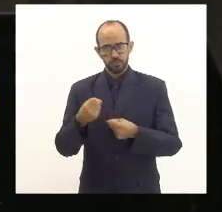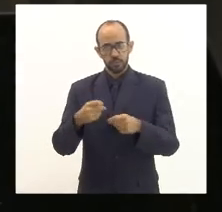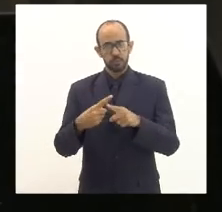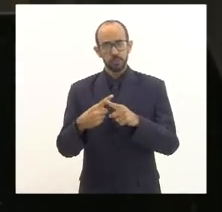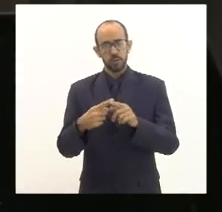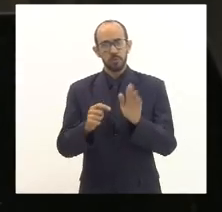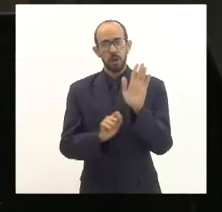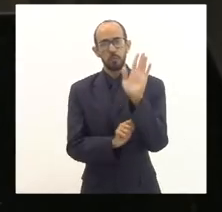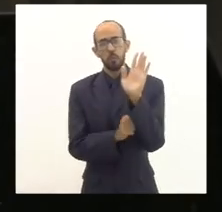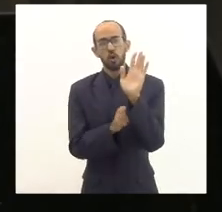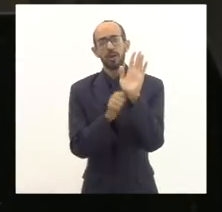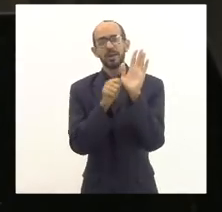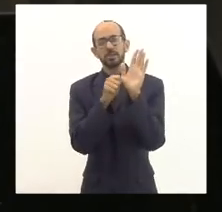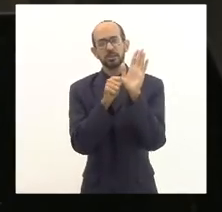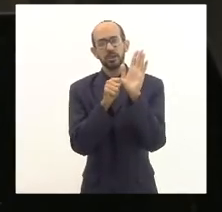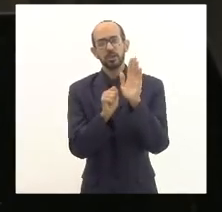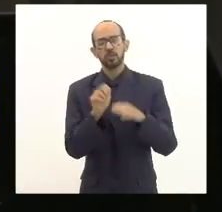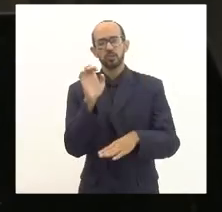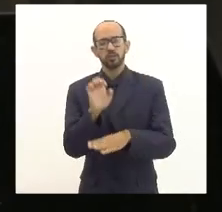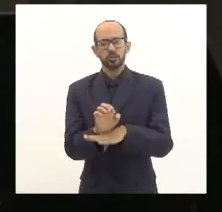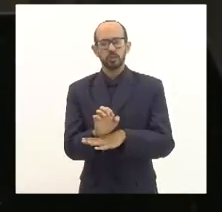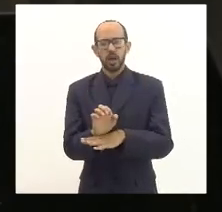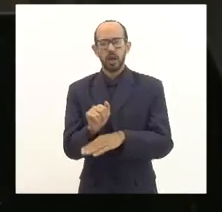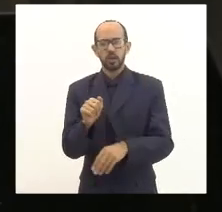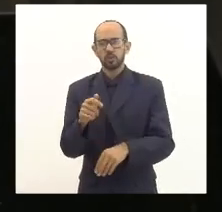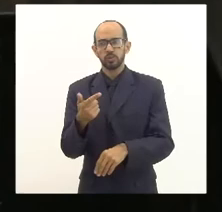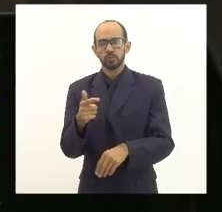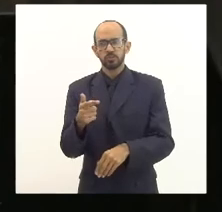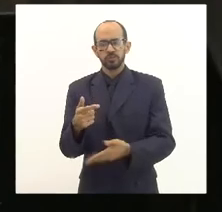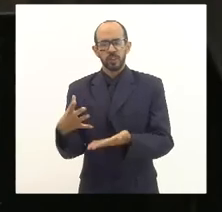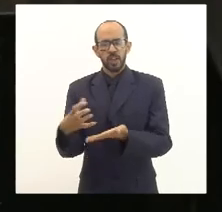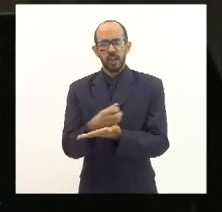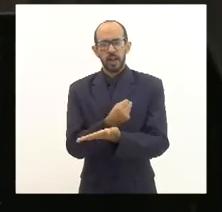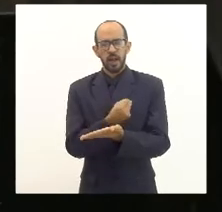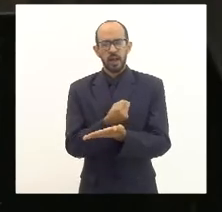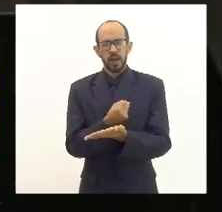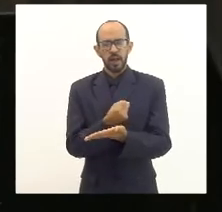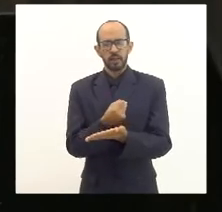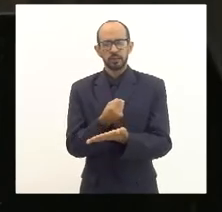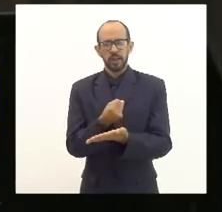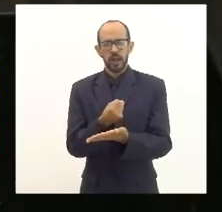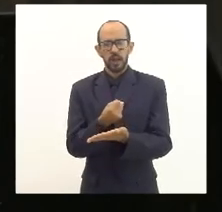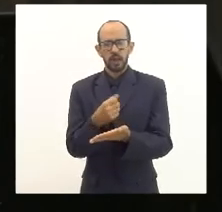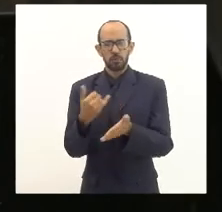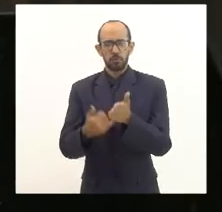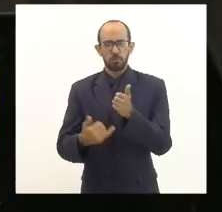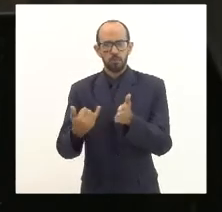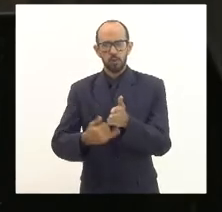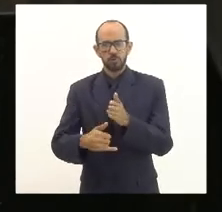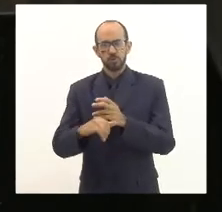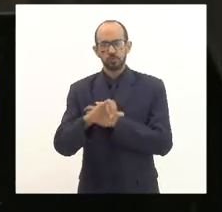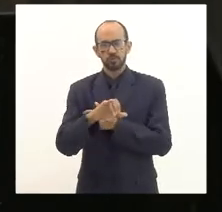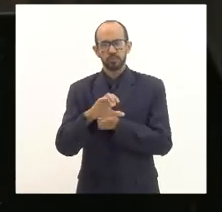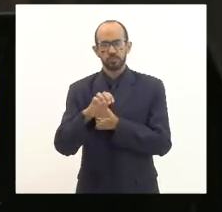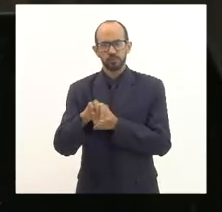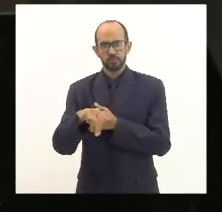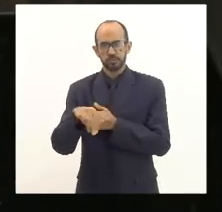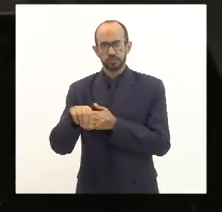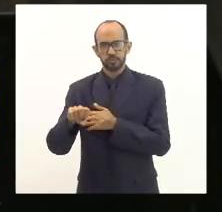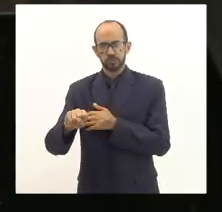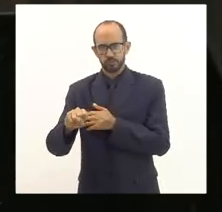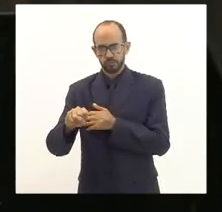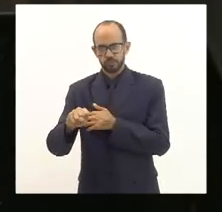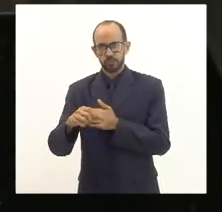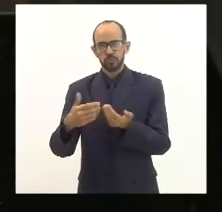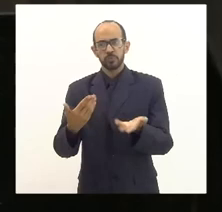uma burocracia o estado deixa de arrecadar tributação da circulação de mercadoria tão gente dar entrada hoje no